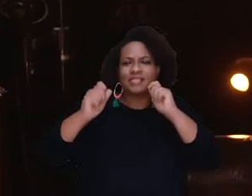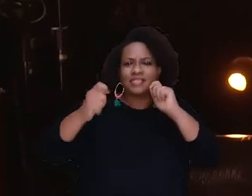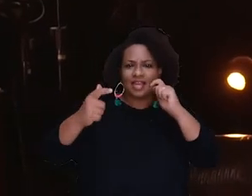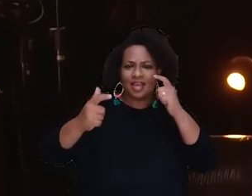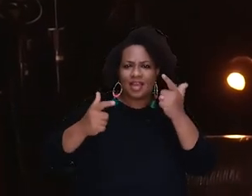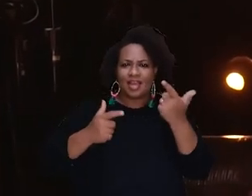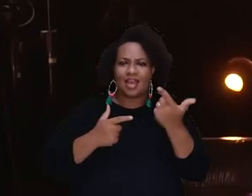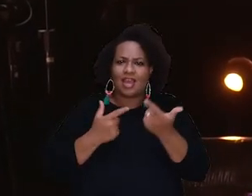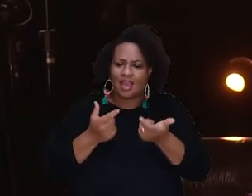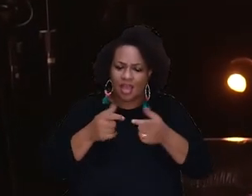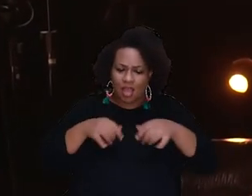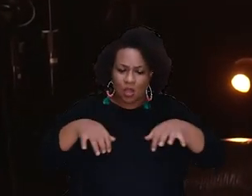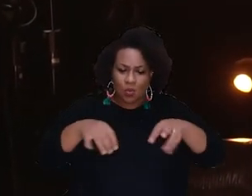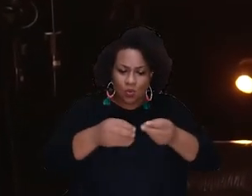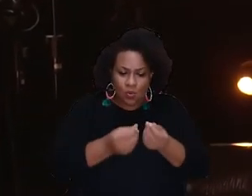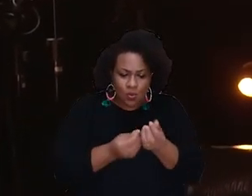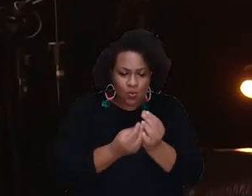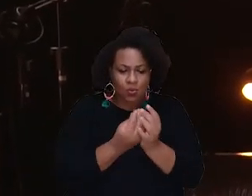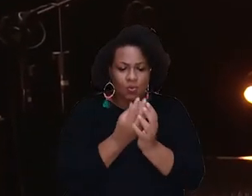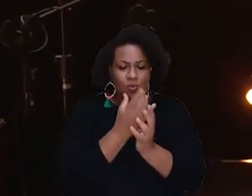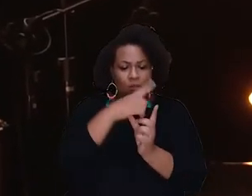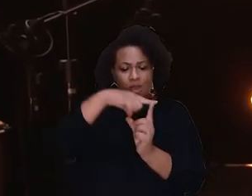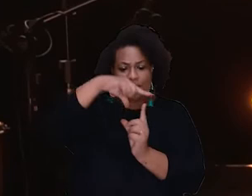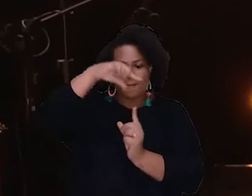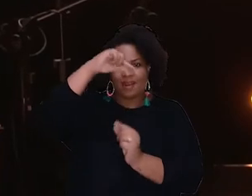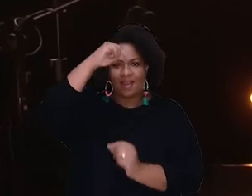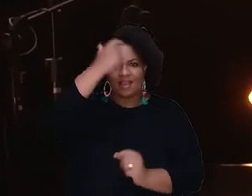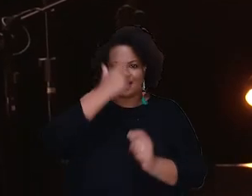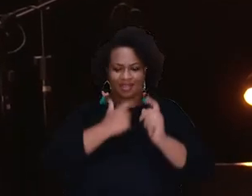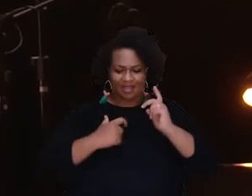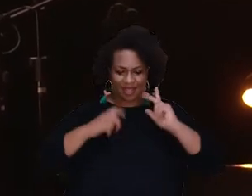de ser planta, ser gente, ser animal.